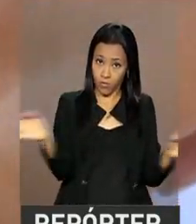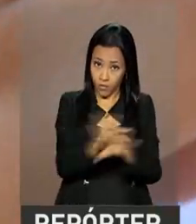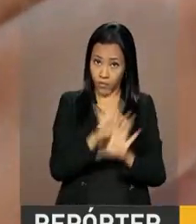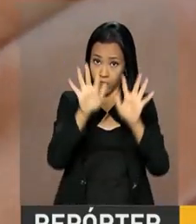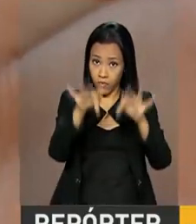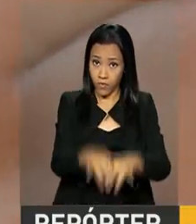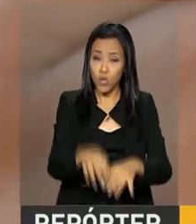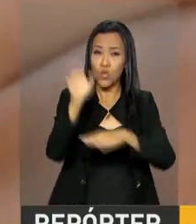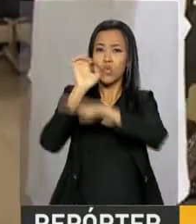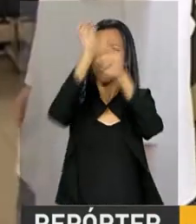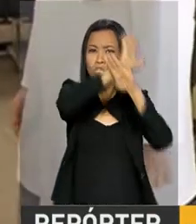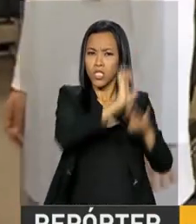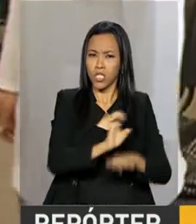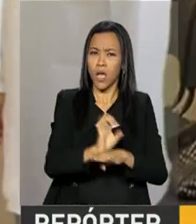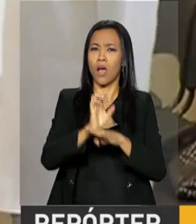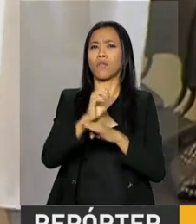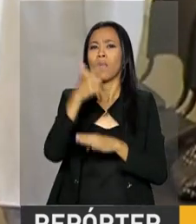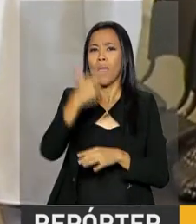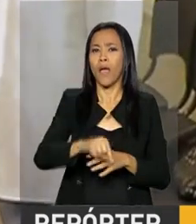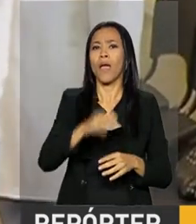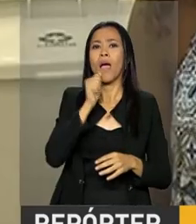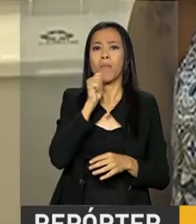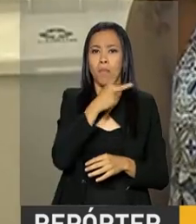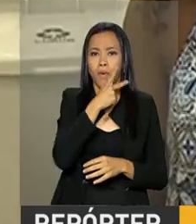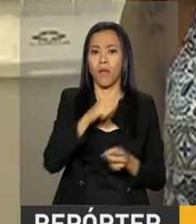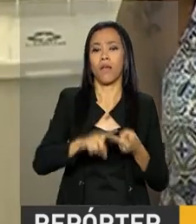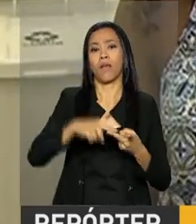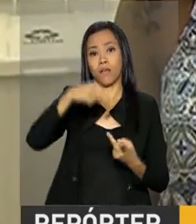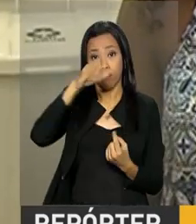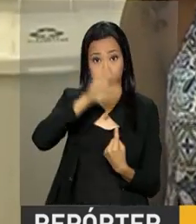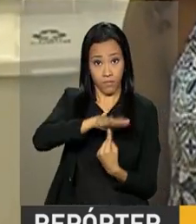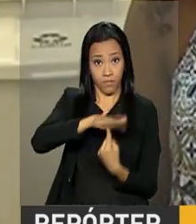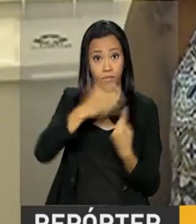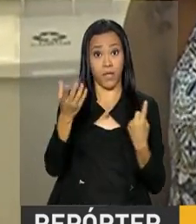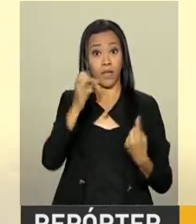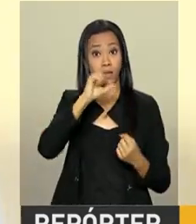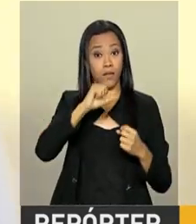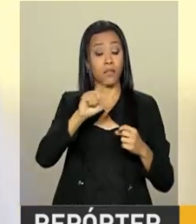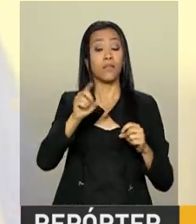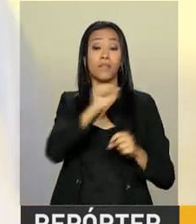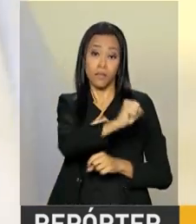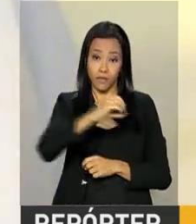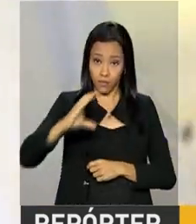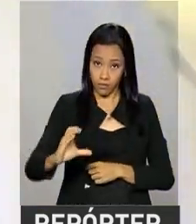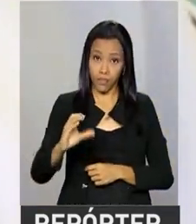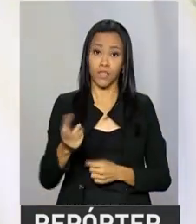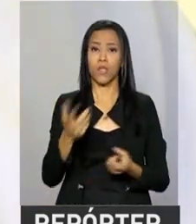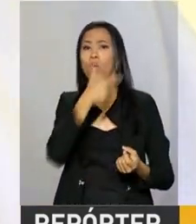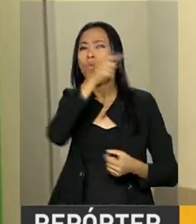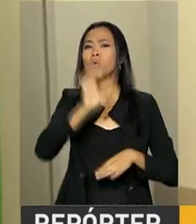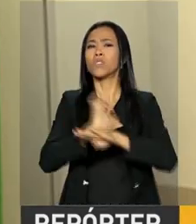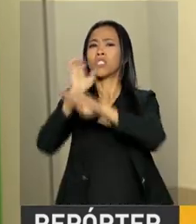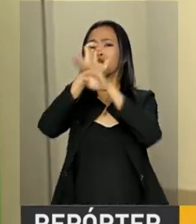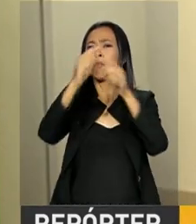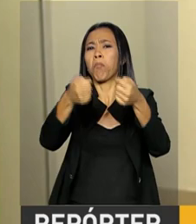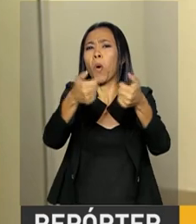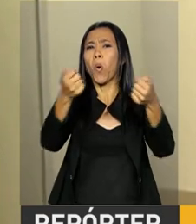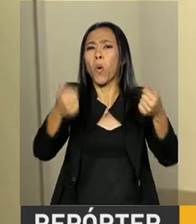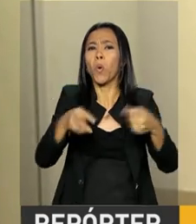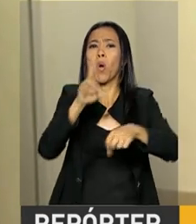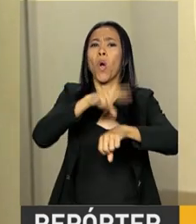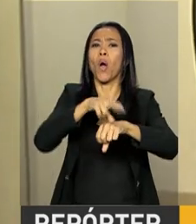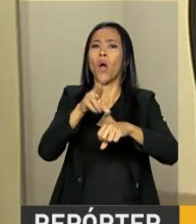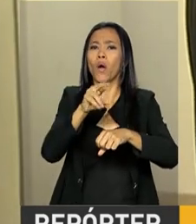os estados com a maior cobertura vacinal São Amapá Paraná e Santa Catarina já os estados com a menor cobertura São